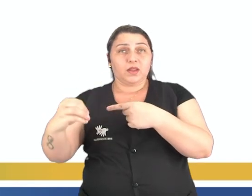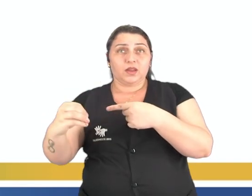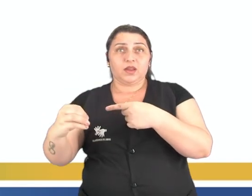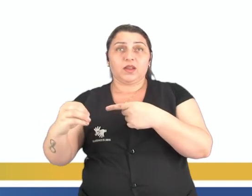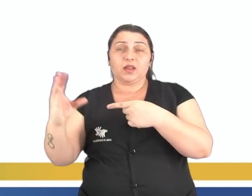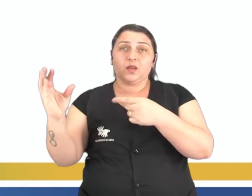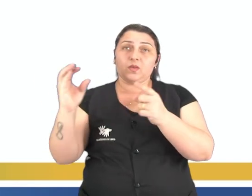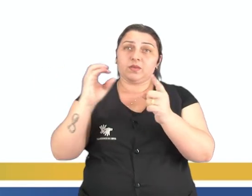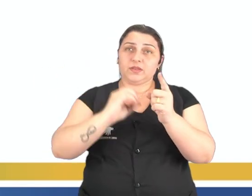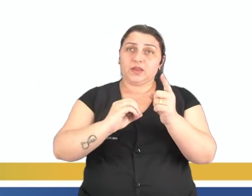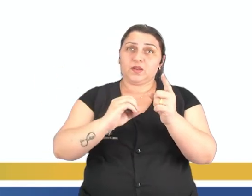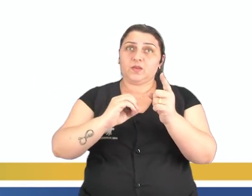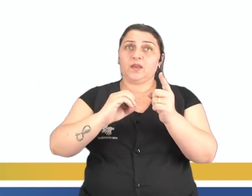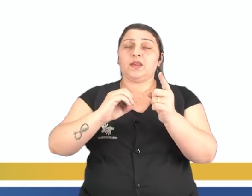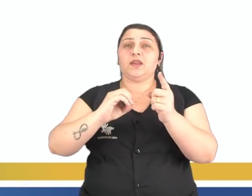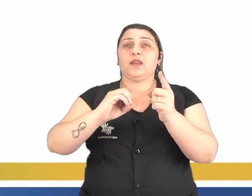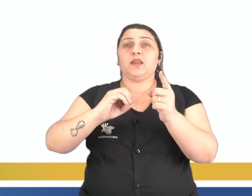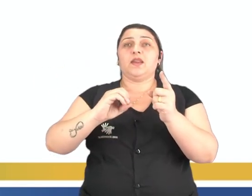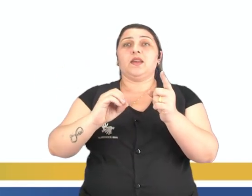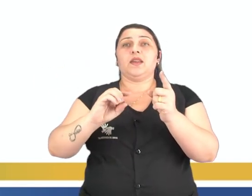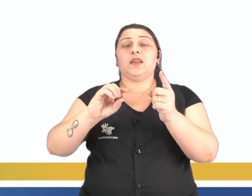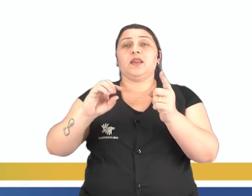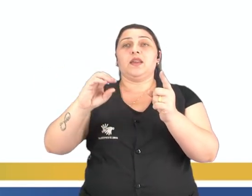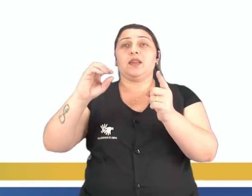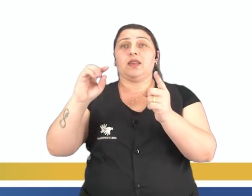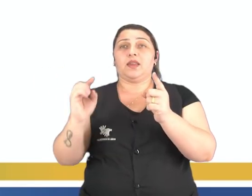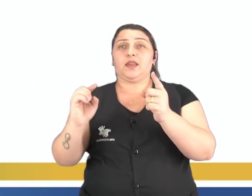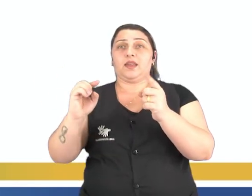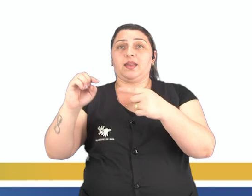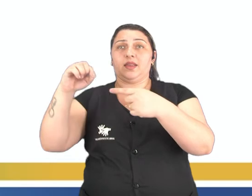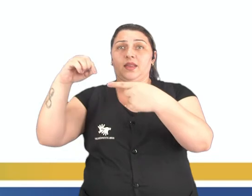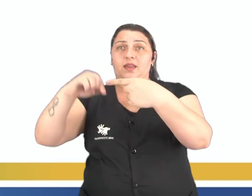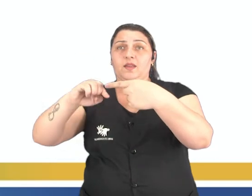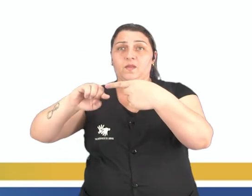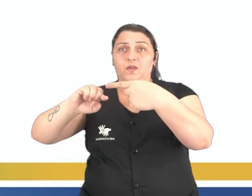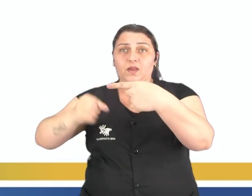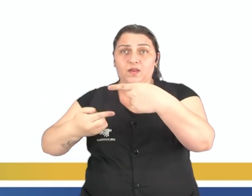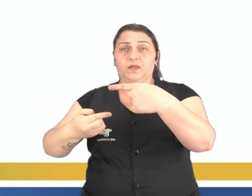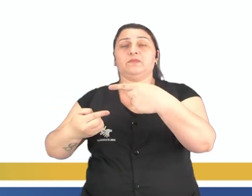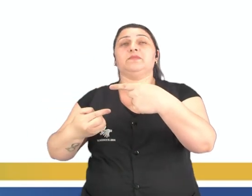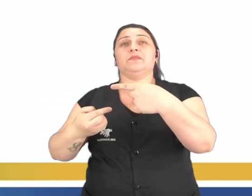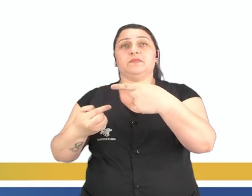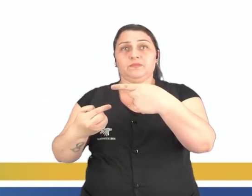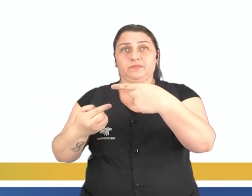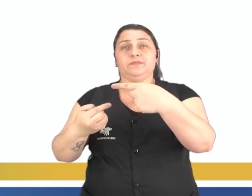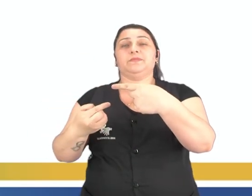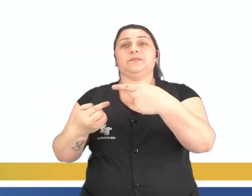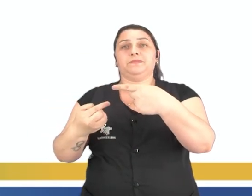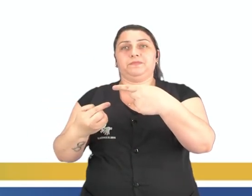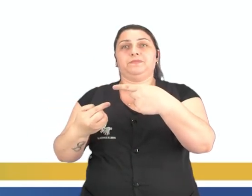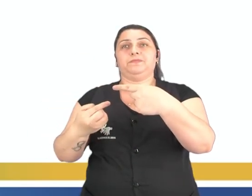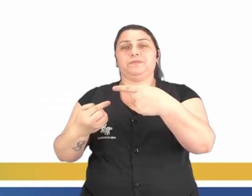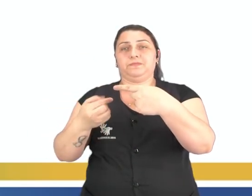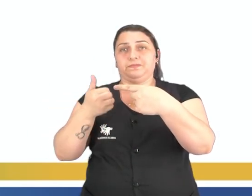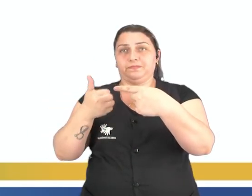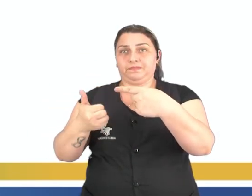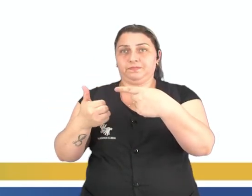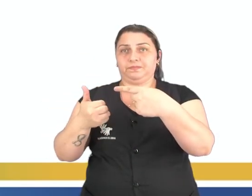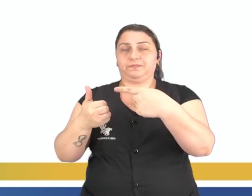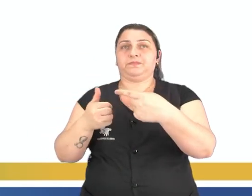vamos acrescentar um zero ao lado do 24, beleza? E do lado do 1, uma vírgula,